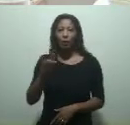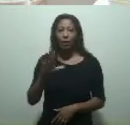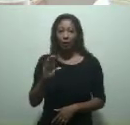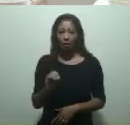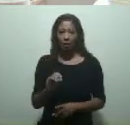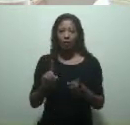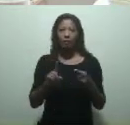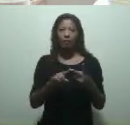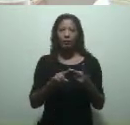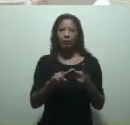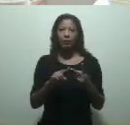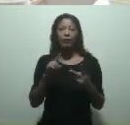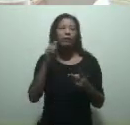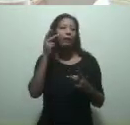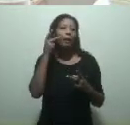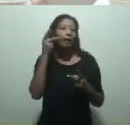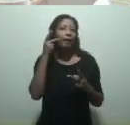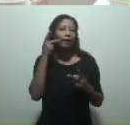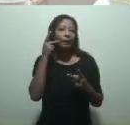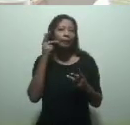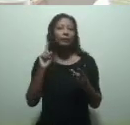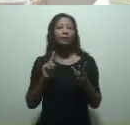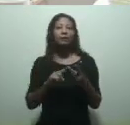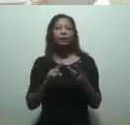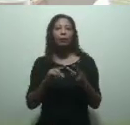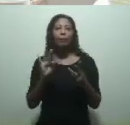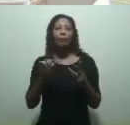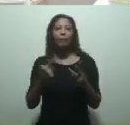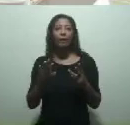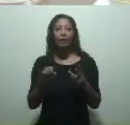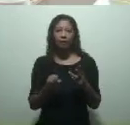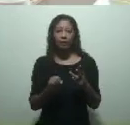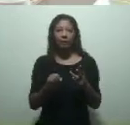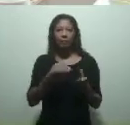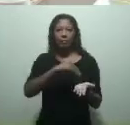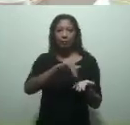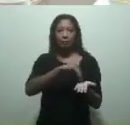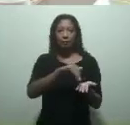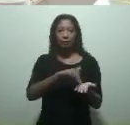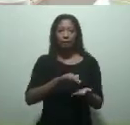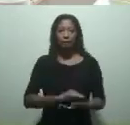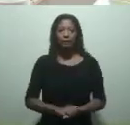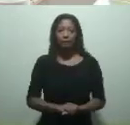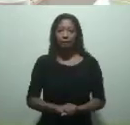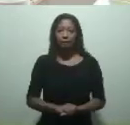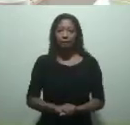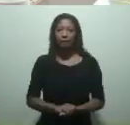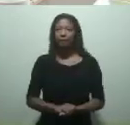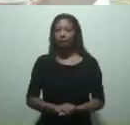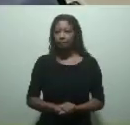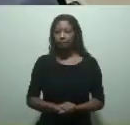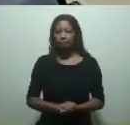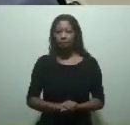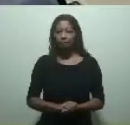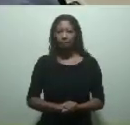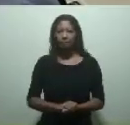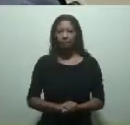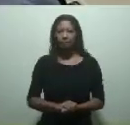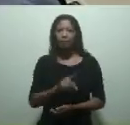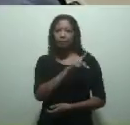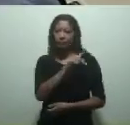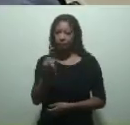Lima. Segunda secretária interina, Fativan Alves Moura de Paiva. Senhor presidente, a ata